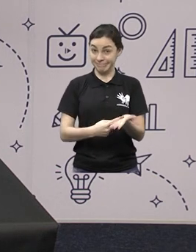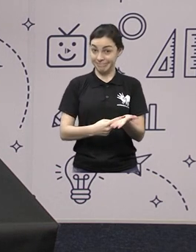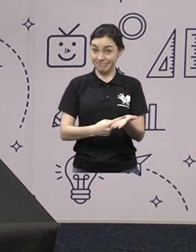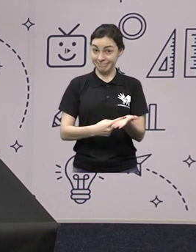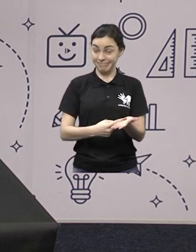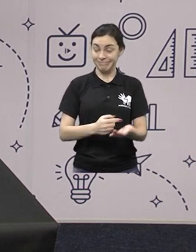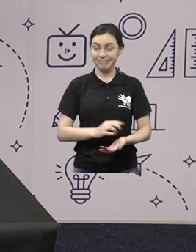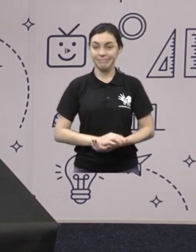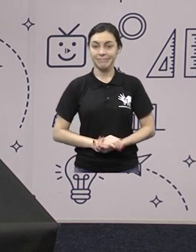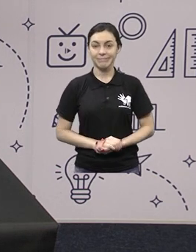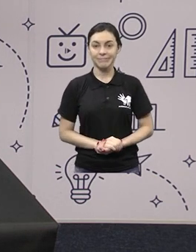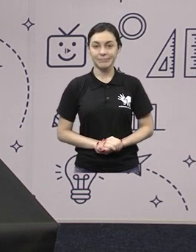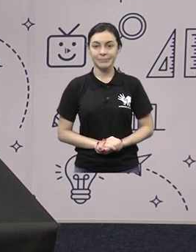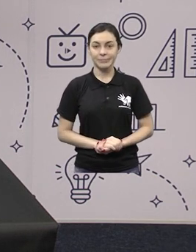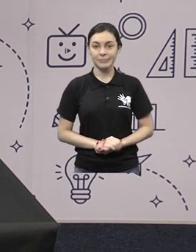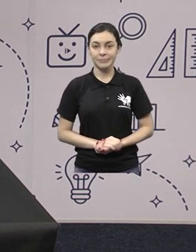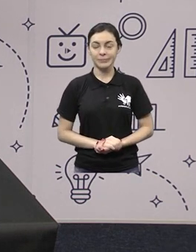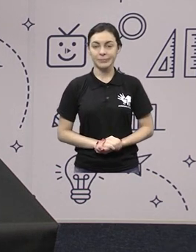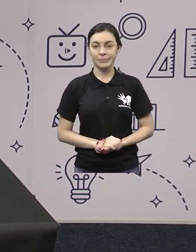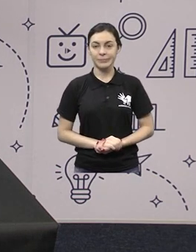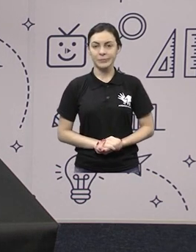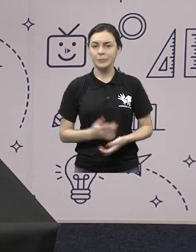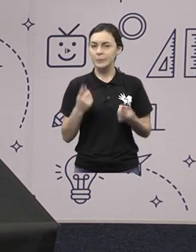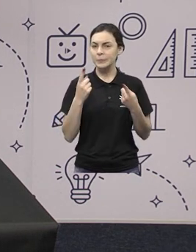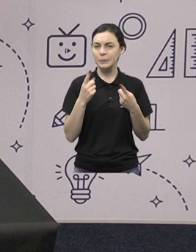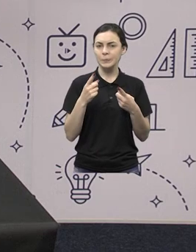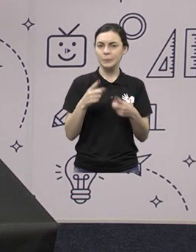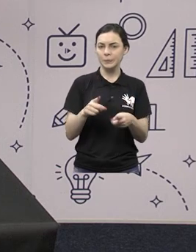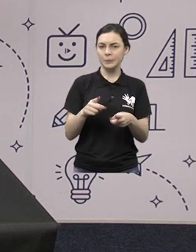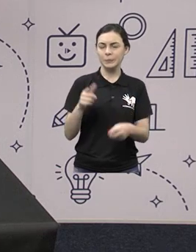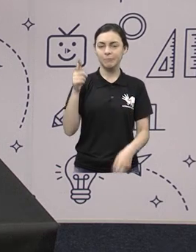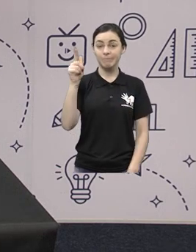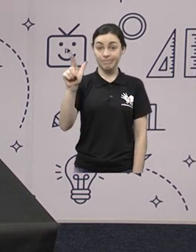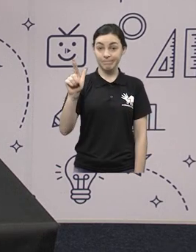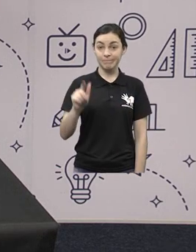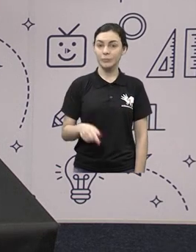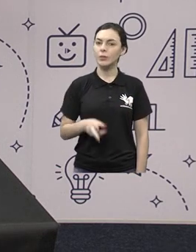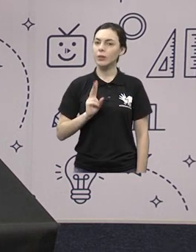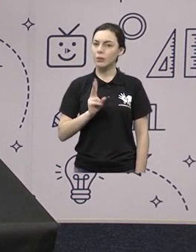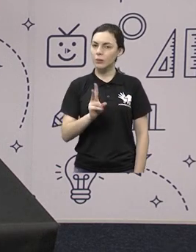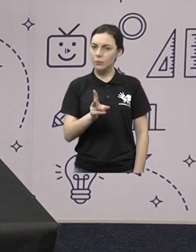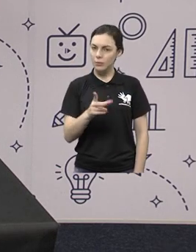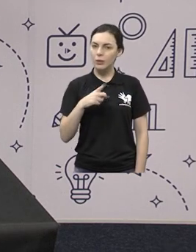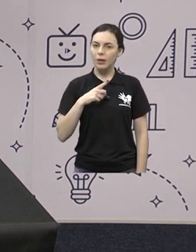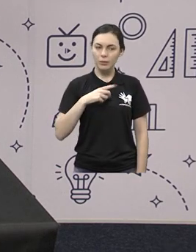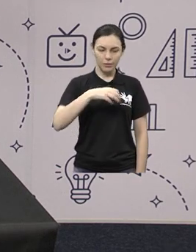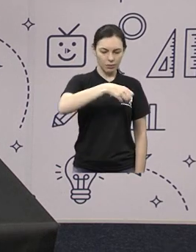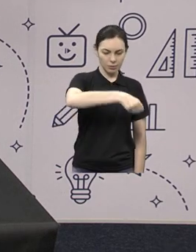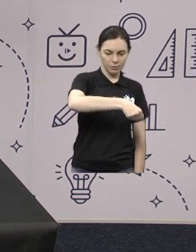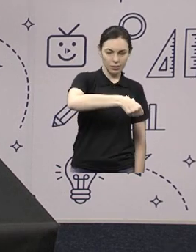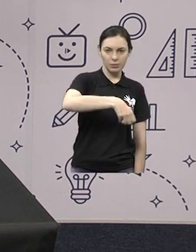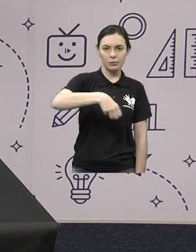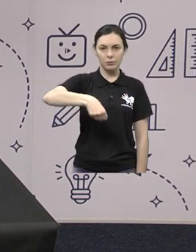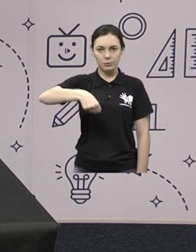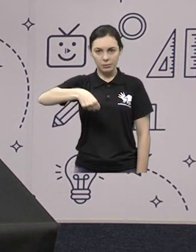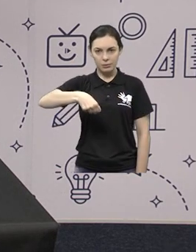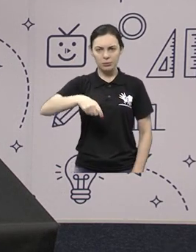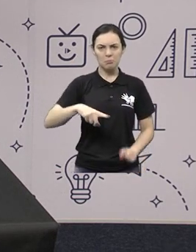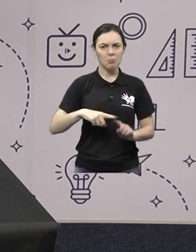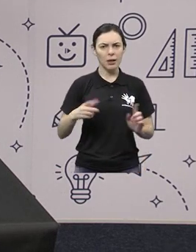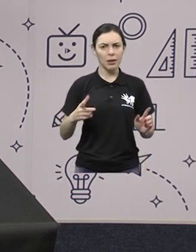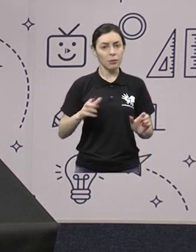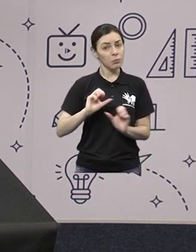a contagem. Combinado, crianças? Vamos lá, próximo desafio. Vamos continuar com as nossas duas